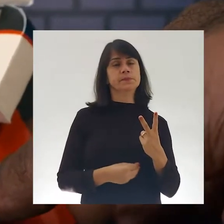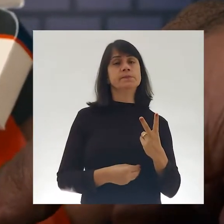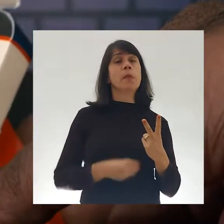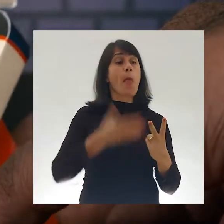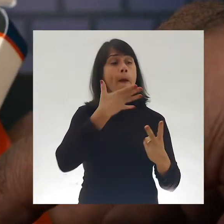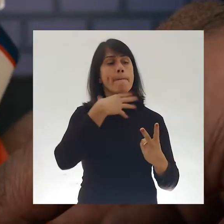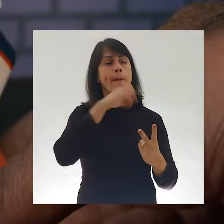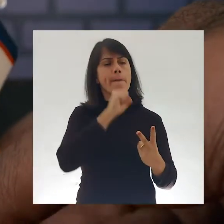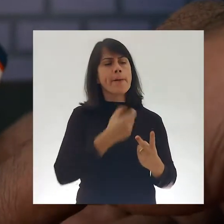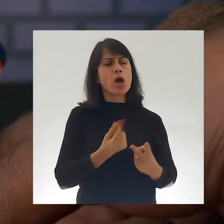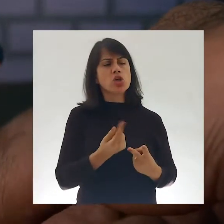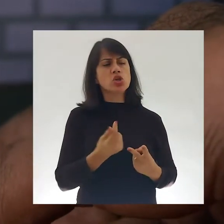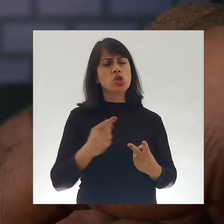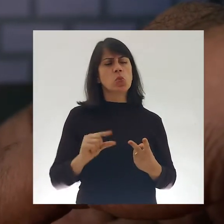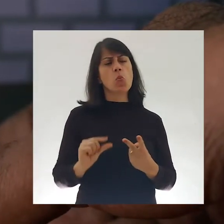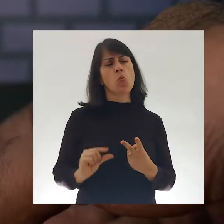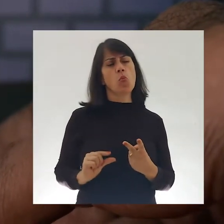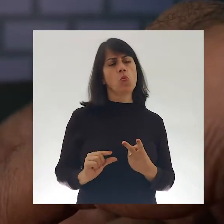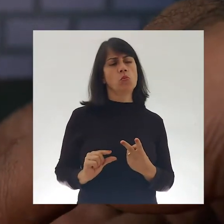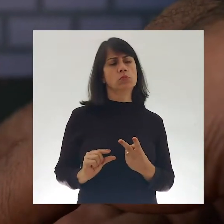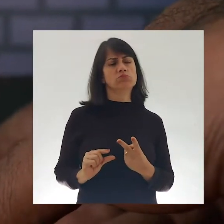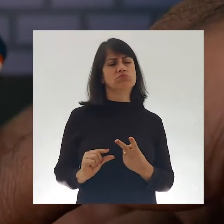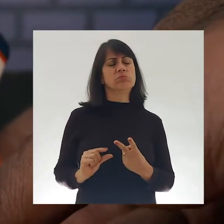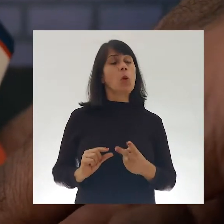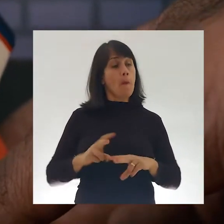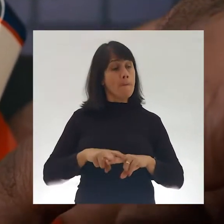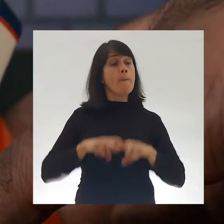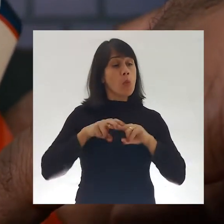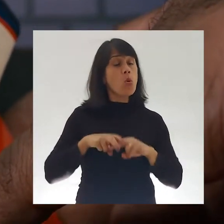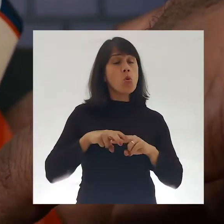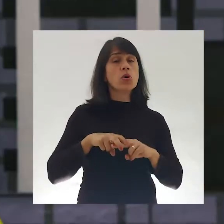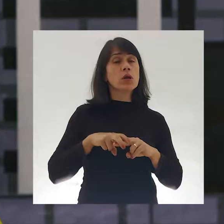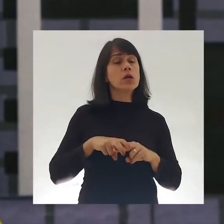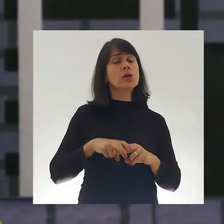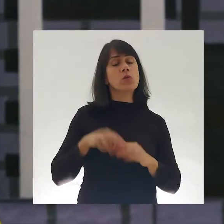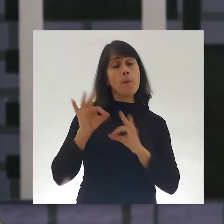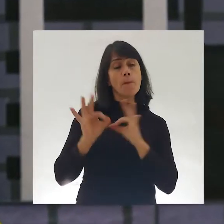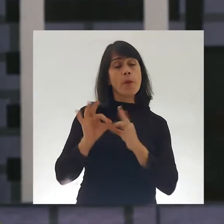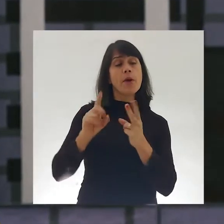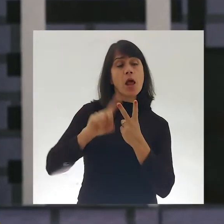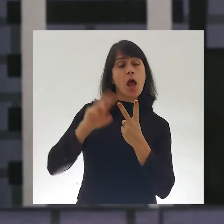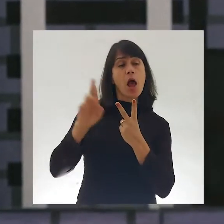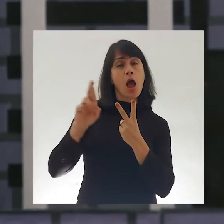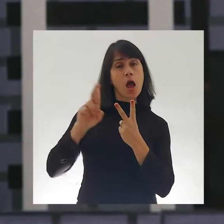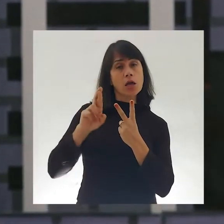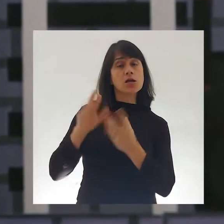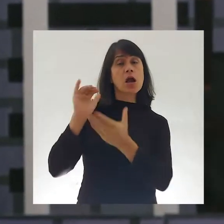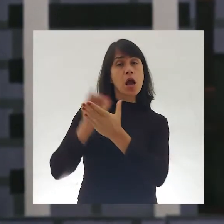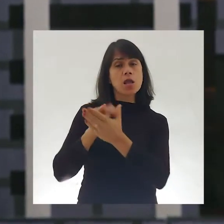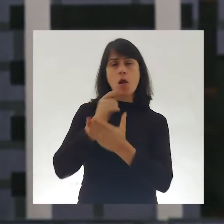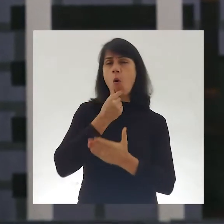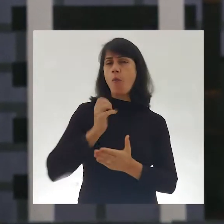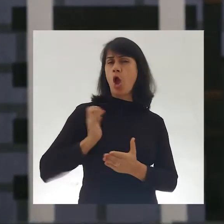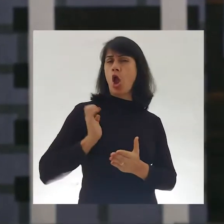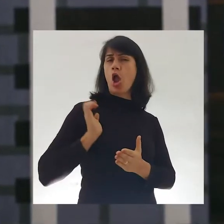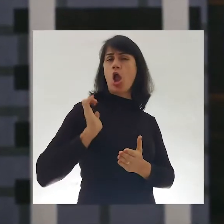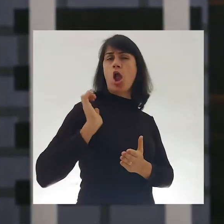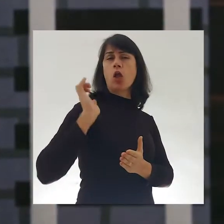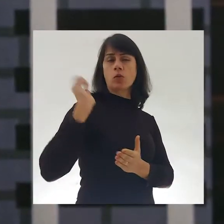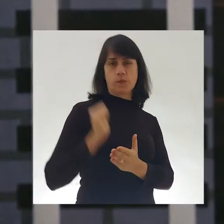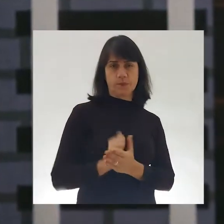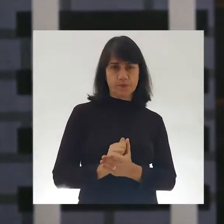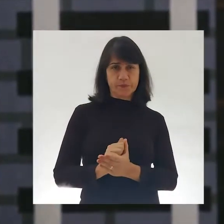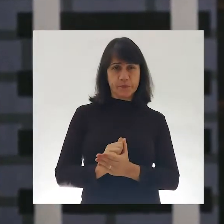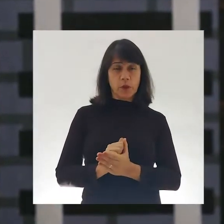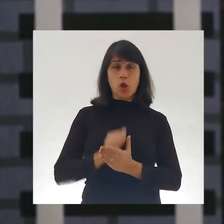Seu pai nos deixou pouco dinheiro. Por conta disso, vou preparar Raícha para se casar com um homem muito